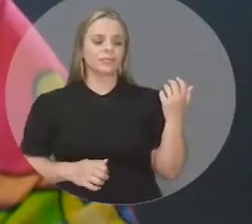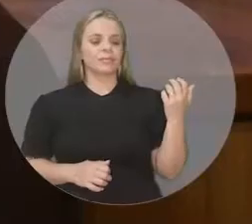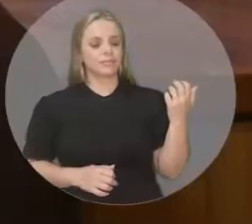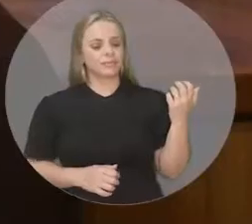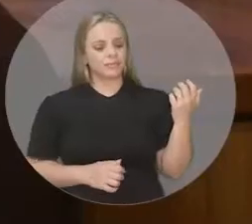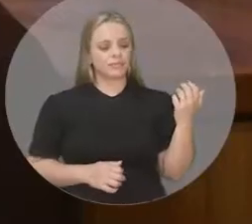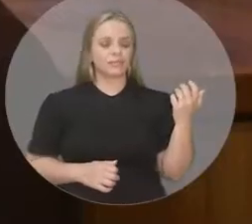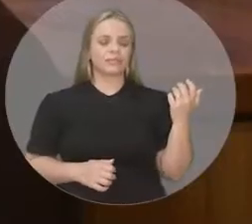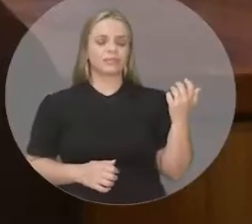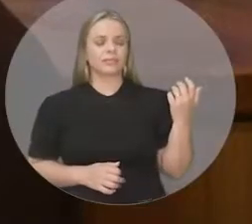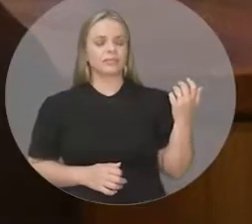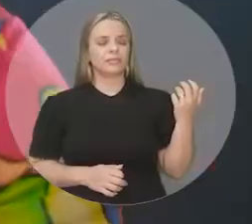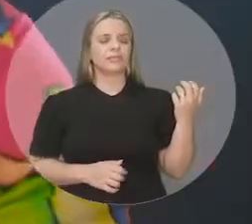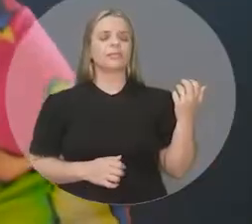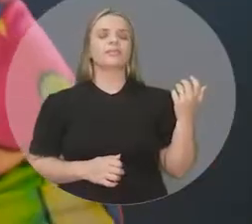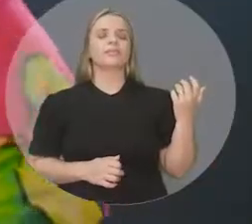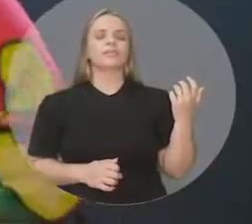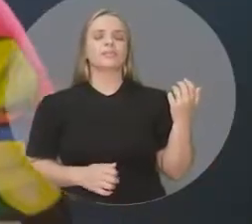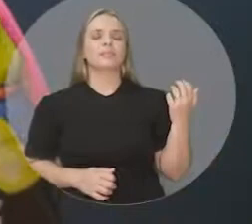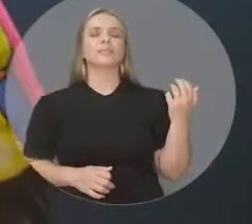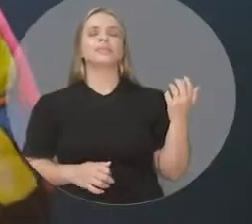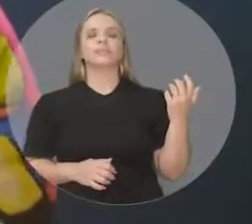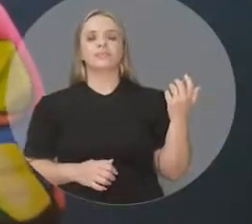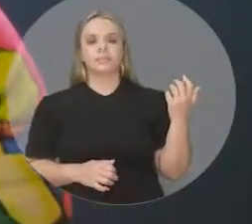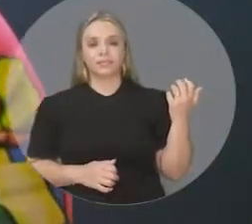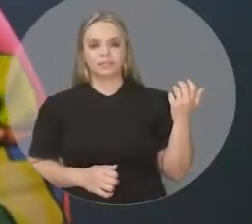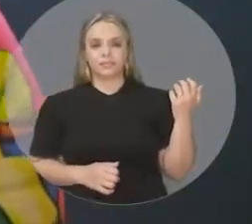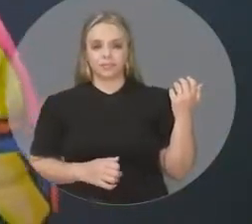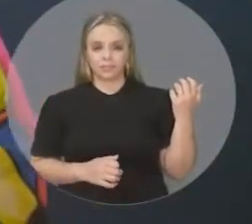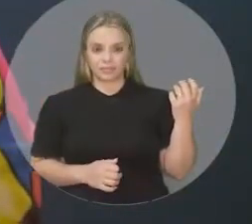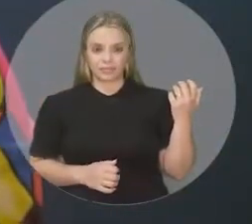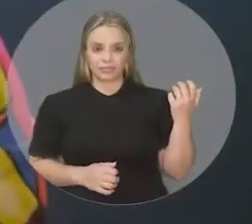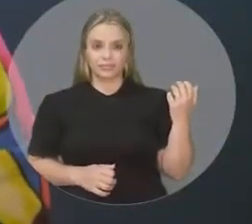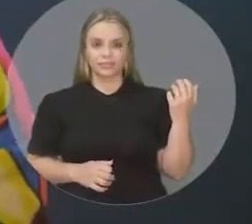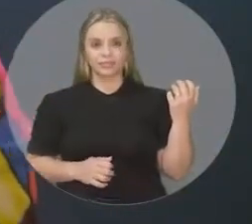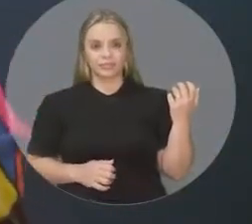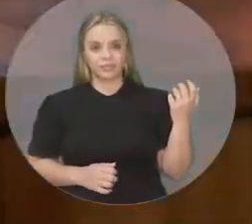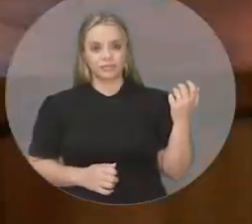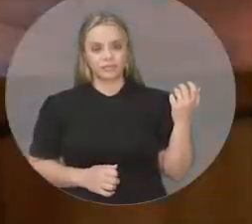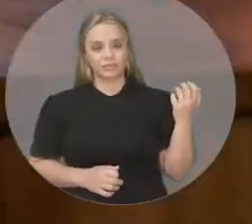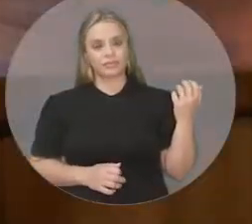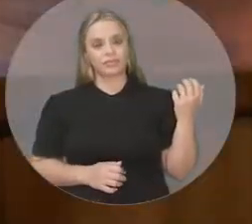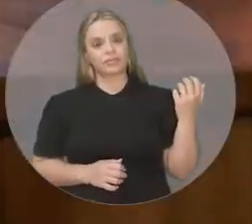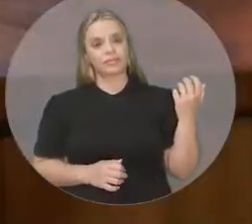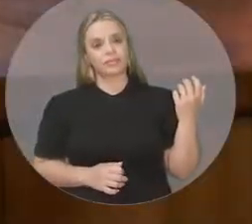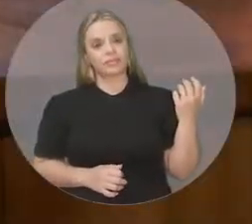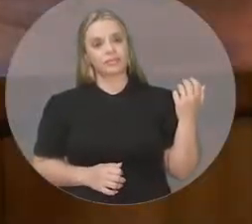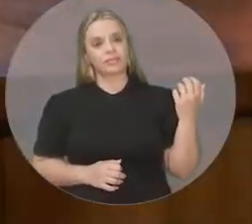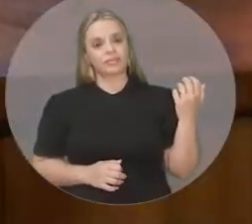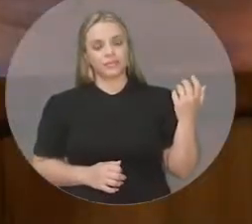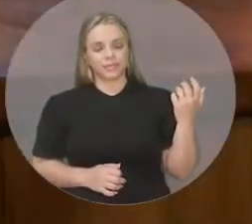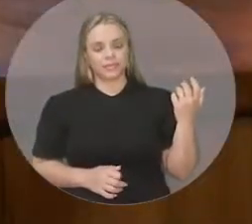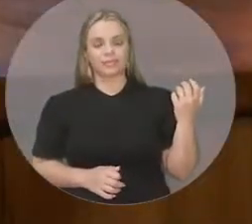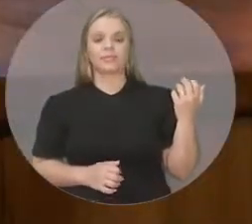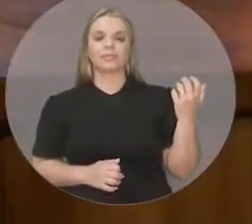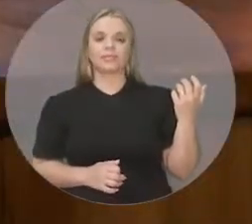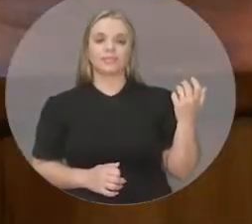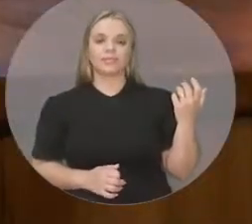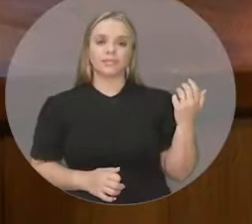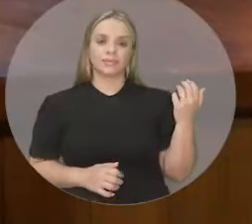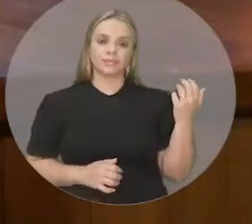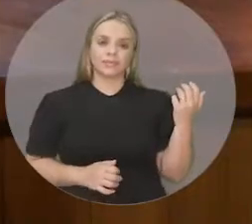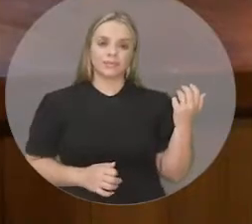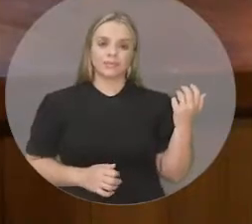muito mais por detrás disso, né, Edmilson? O Flor Ribeirinha se tornou um grupo de projeção, Raul. Que isso quer dizer? Quer dizer